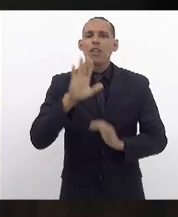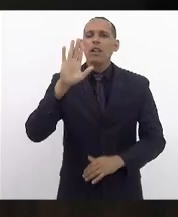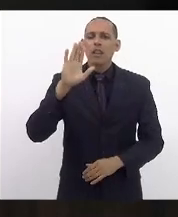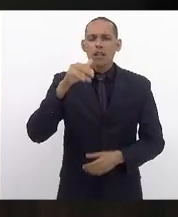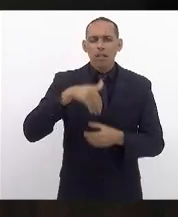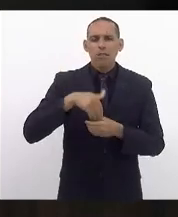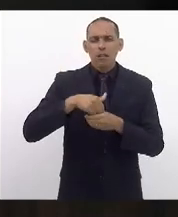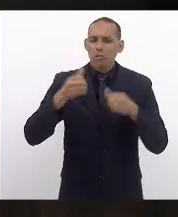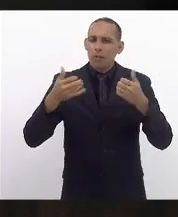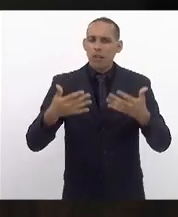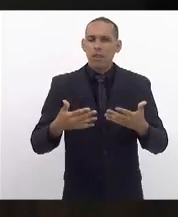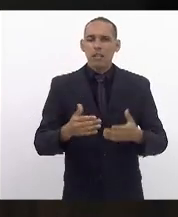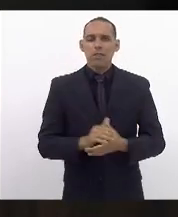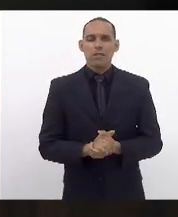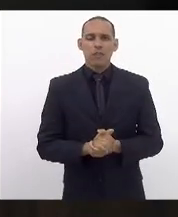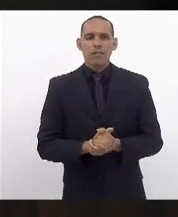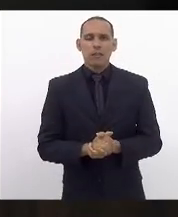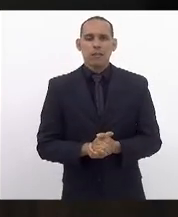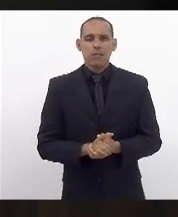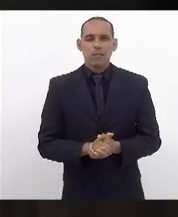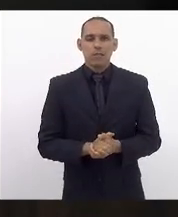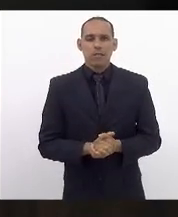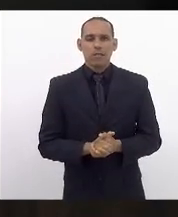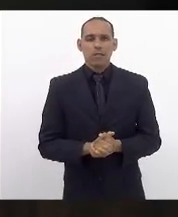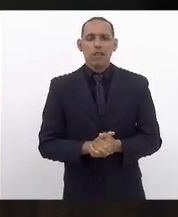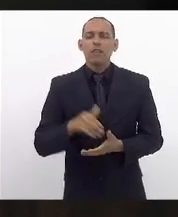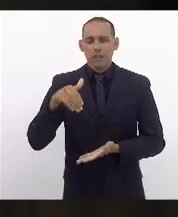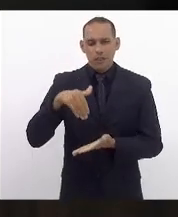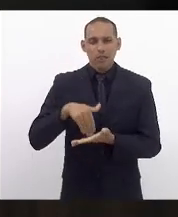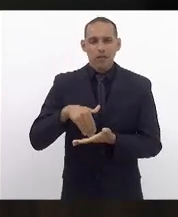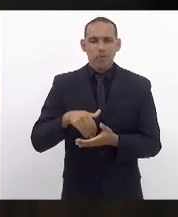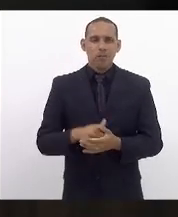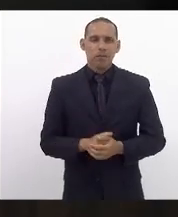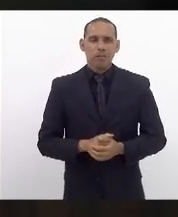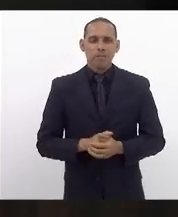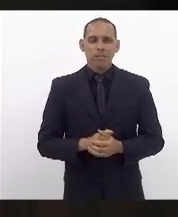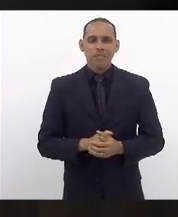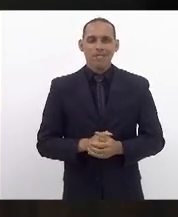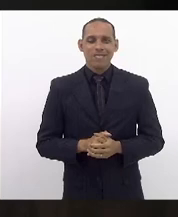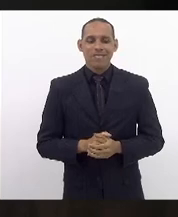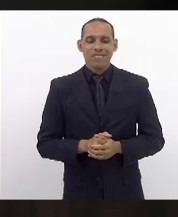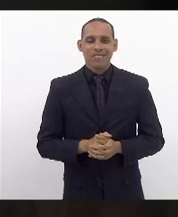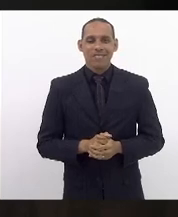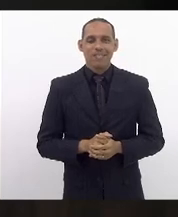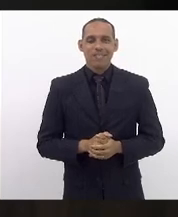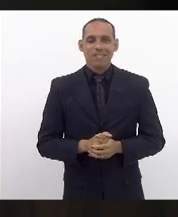declarar o voto, senhora presidente. No final. Ao final.